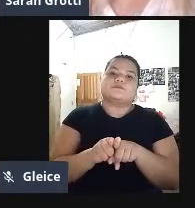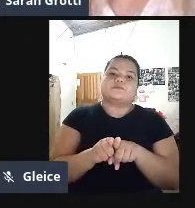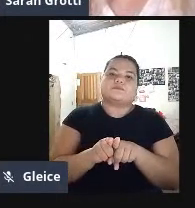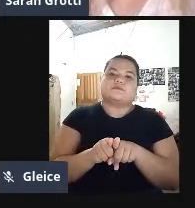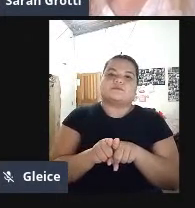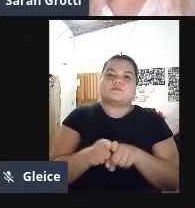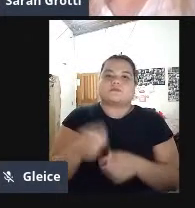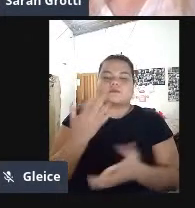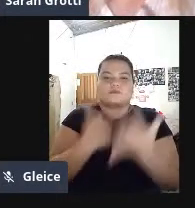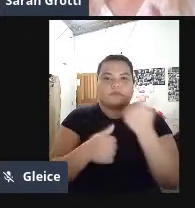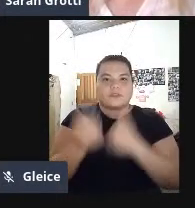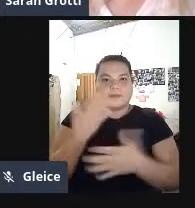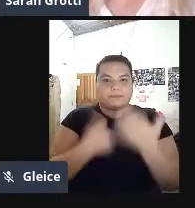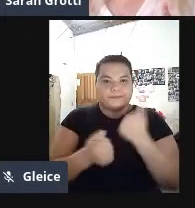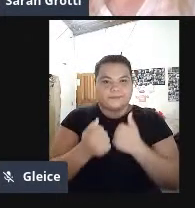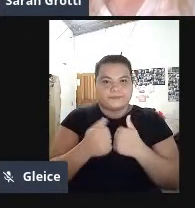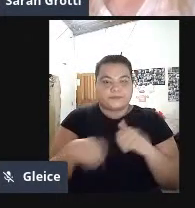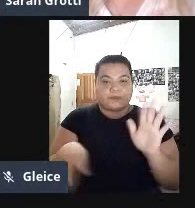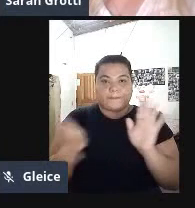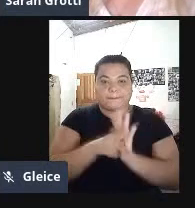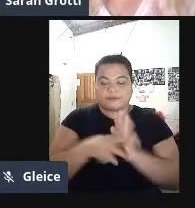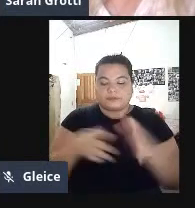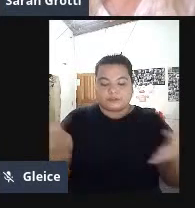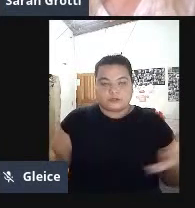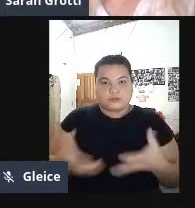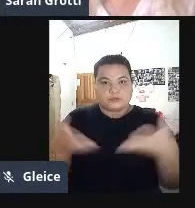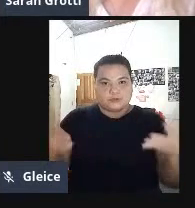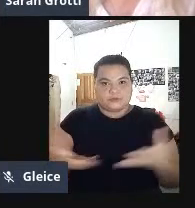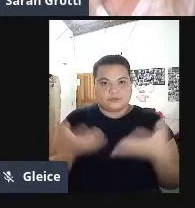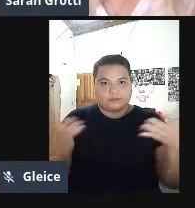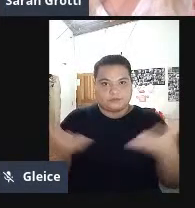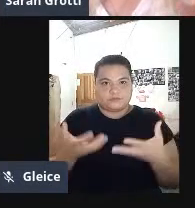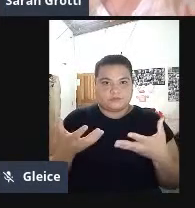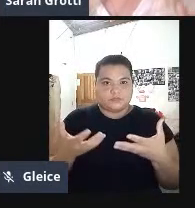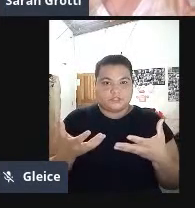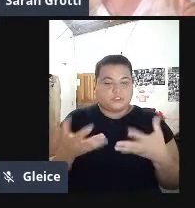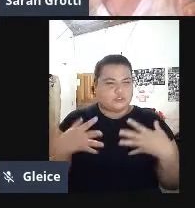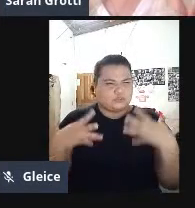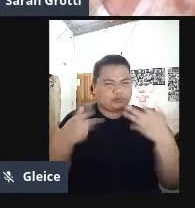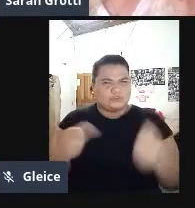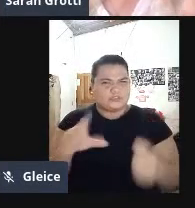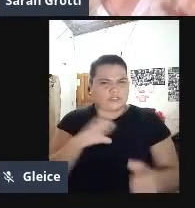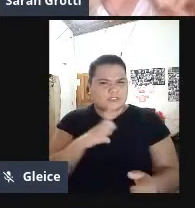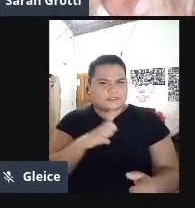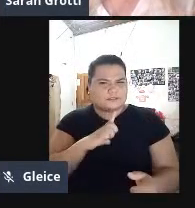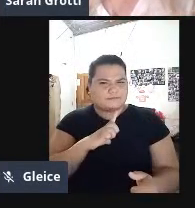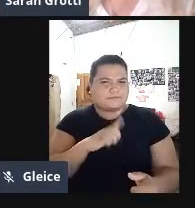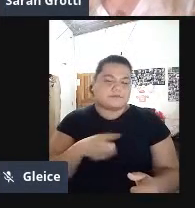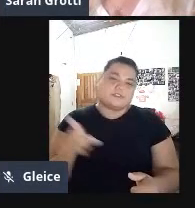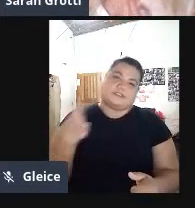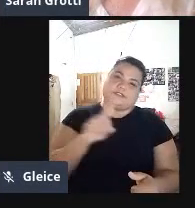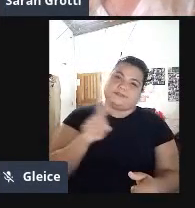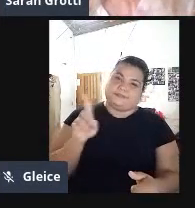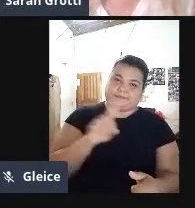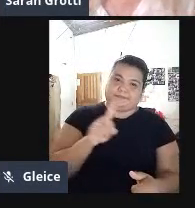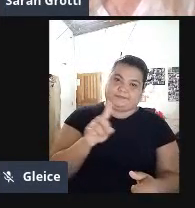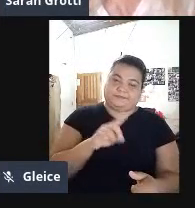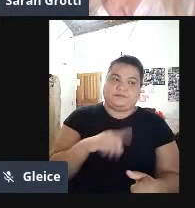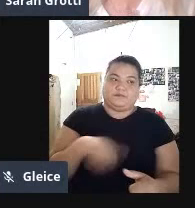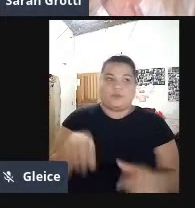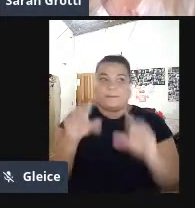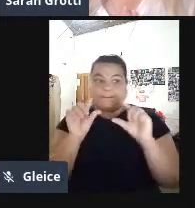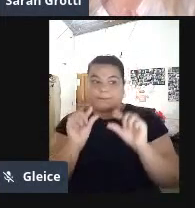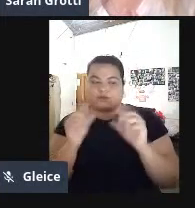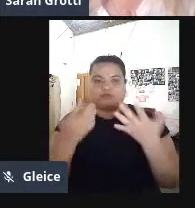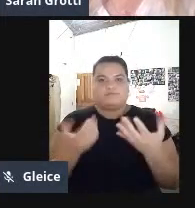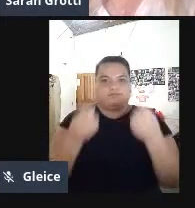Alimentos de origem vegetal são fontes de ferro não M, o que é menos disponível. Vou explicar para vocês o